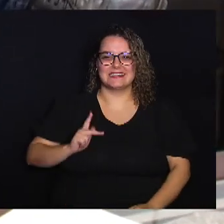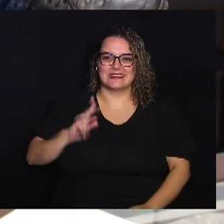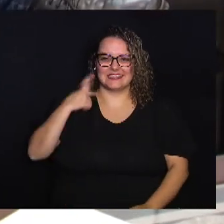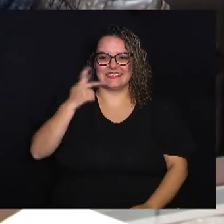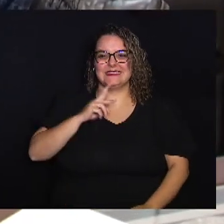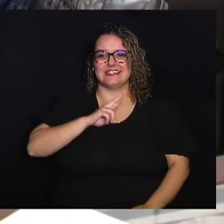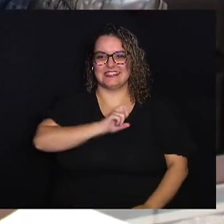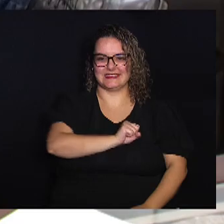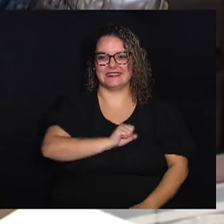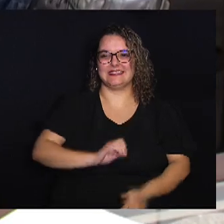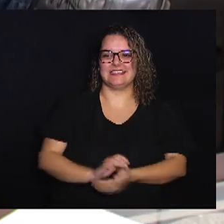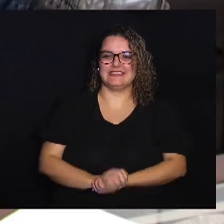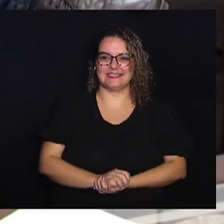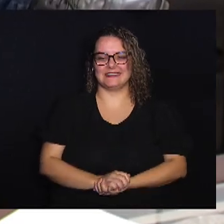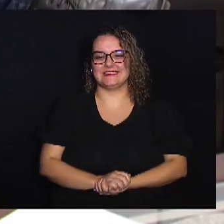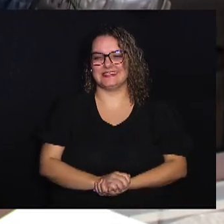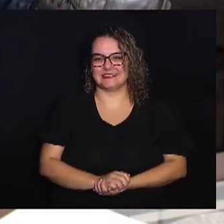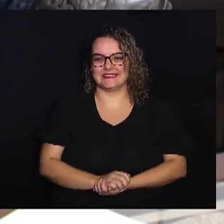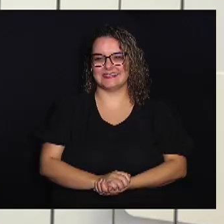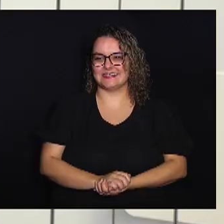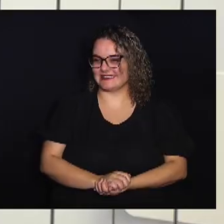vereador Luiz Rossini.